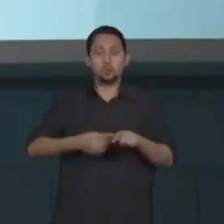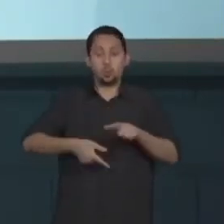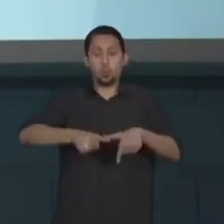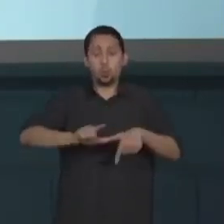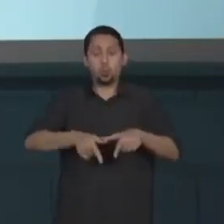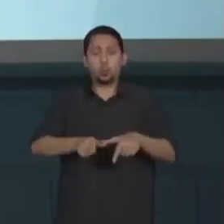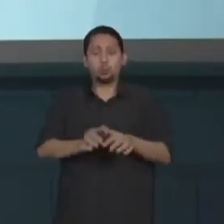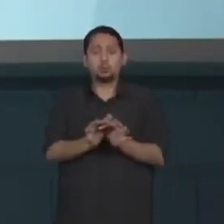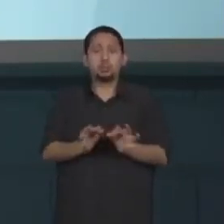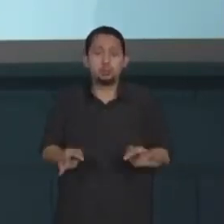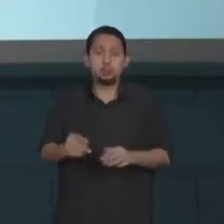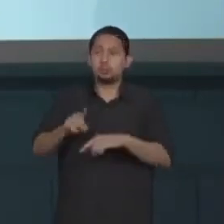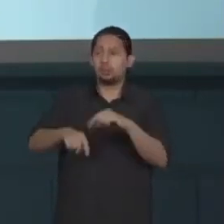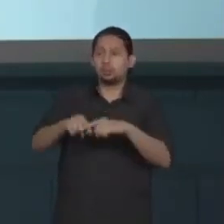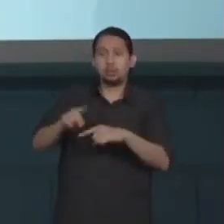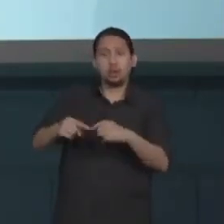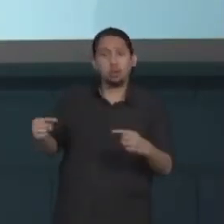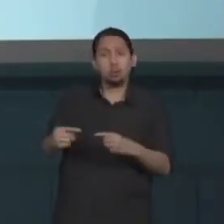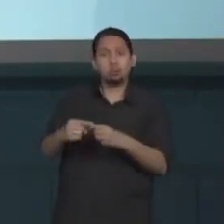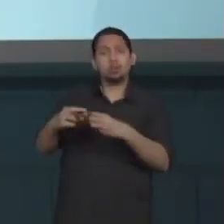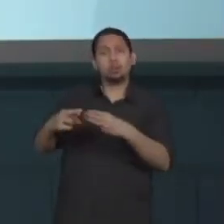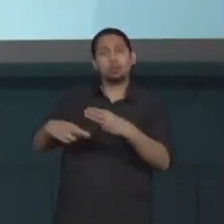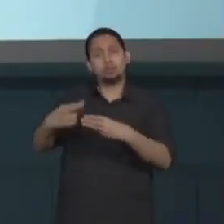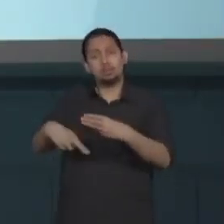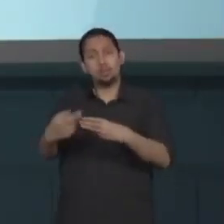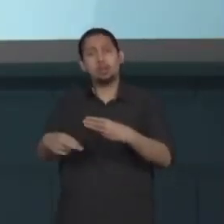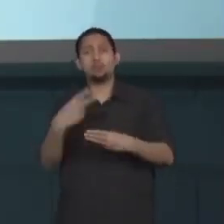materiais recicláveis e materiais que você possa ter aí na sua